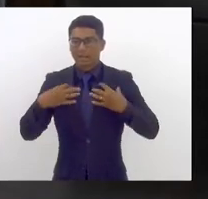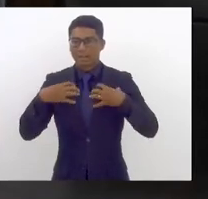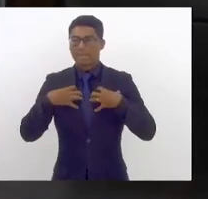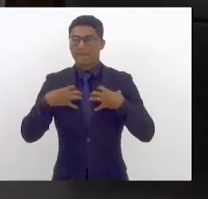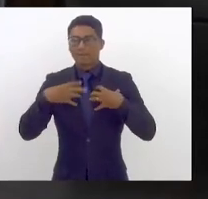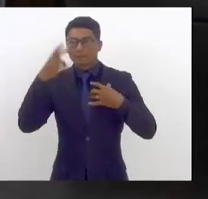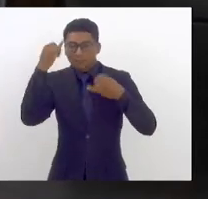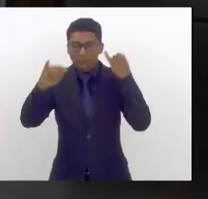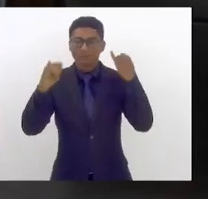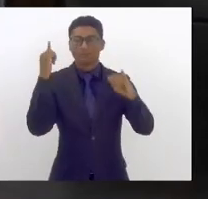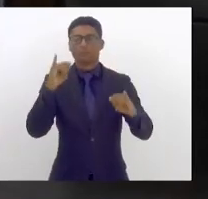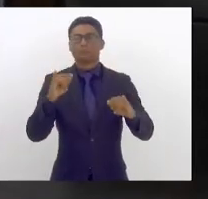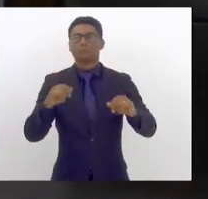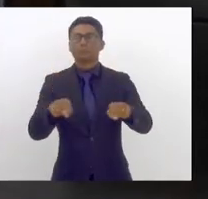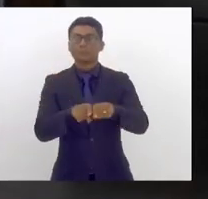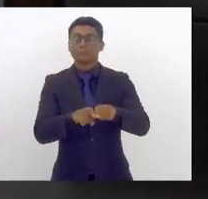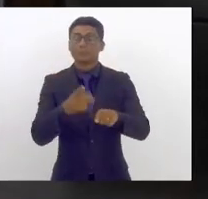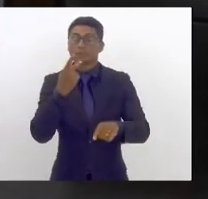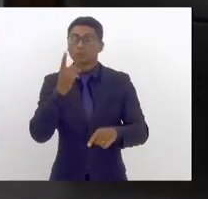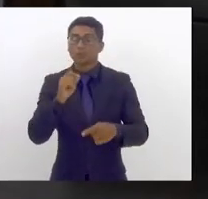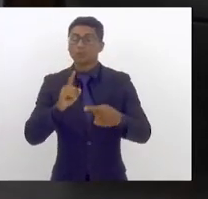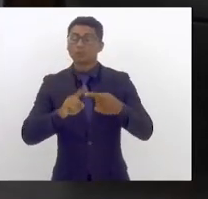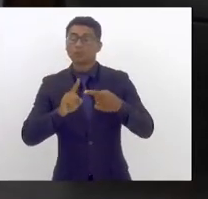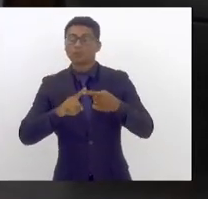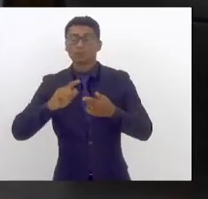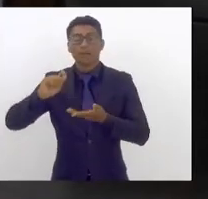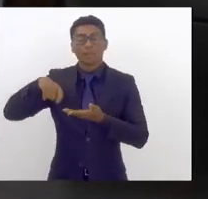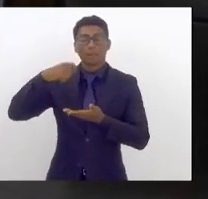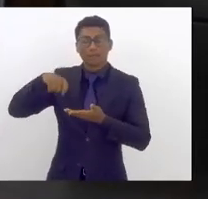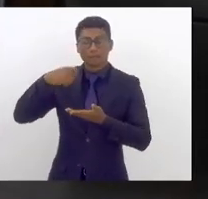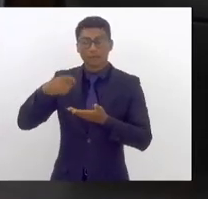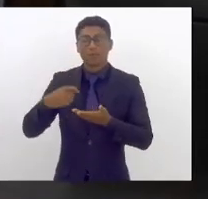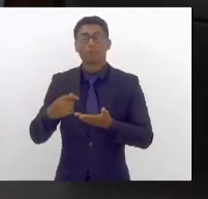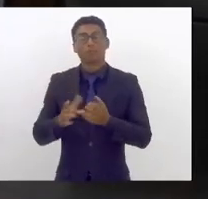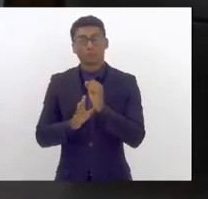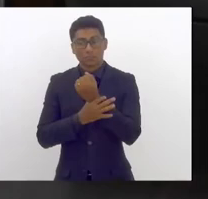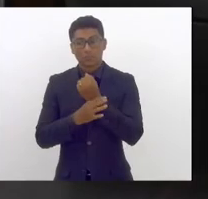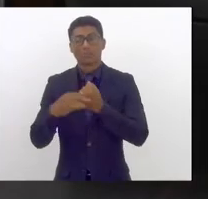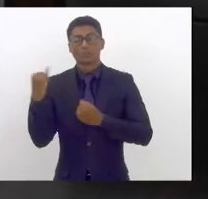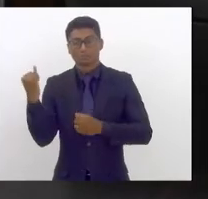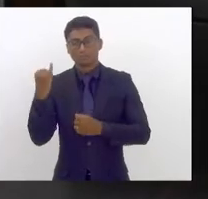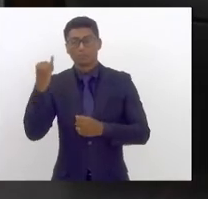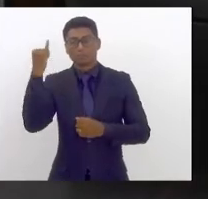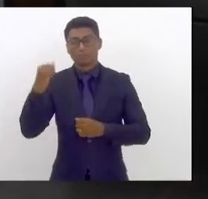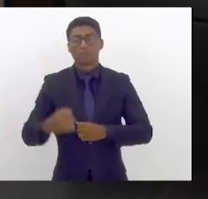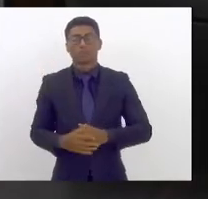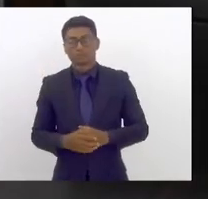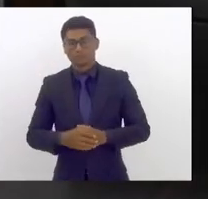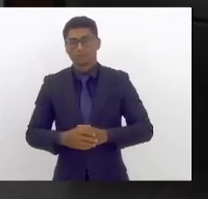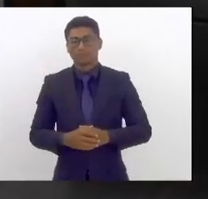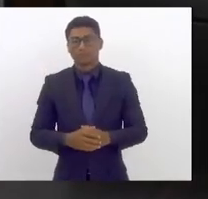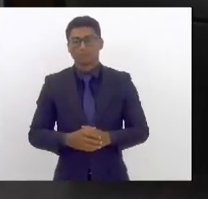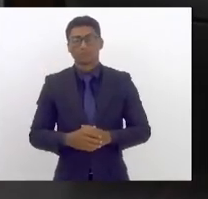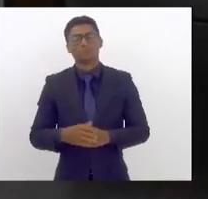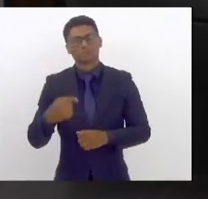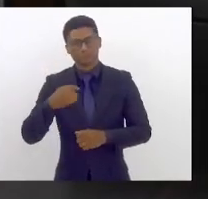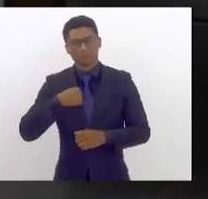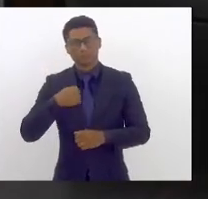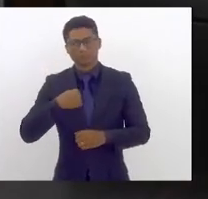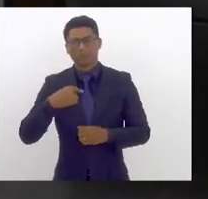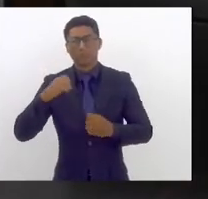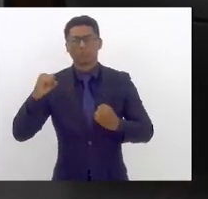da alimentação e aí a gente traz a questão da segurança alimentar e Aí vemos a gente eu como sua